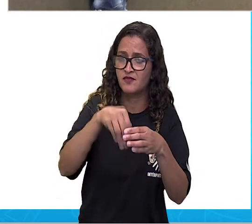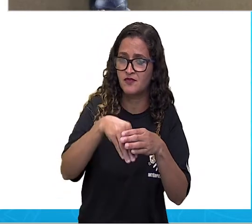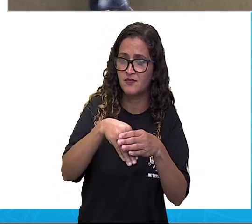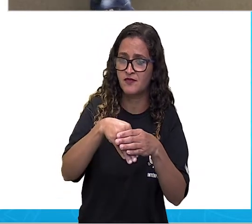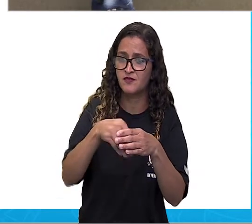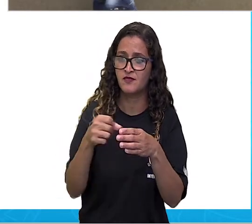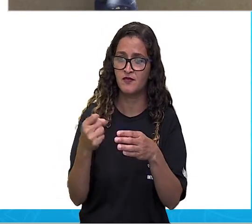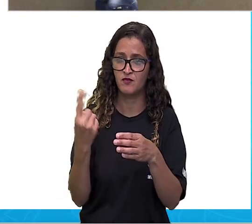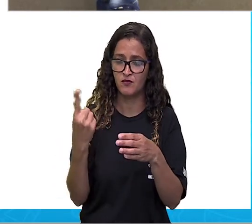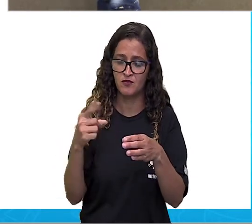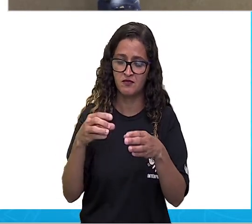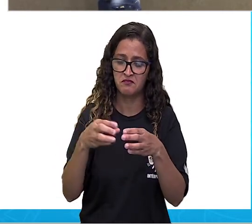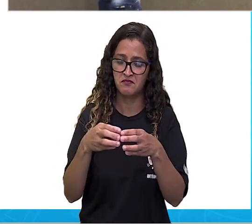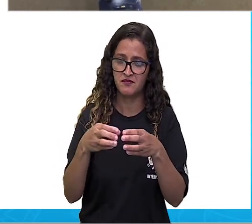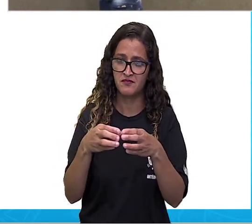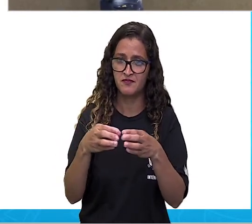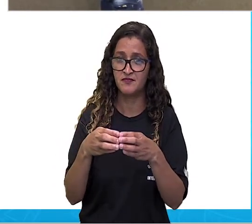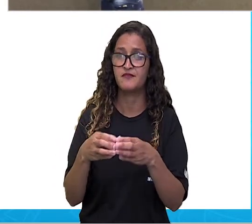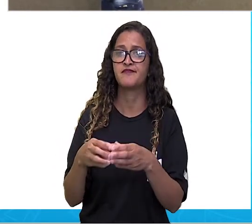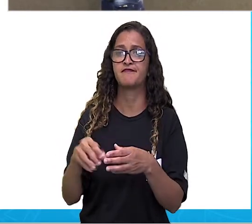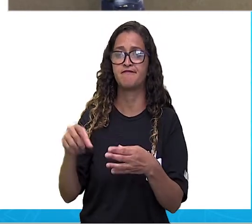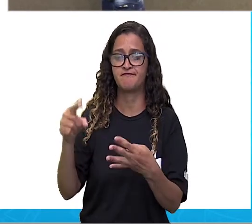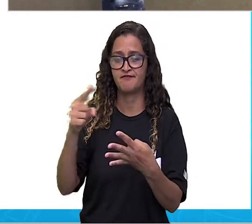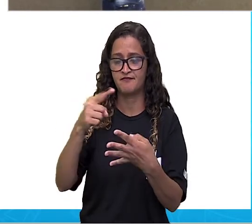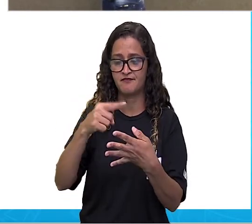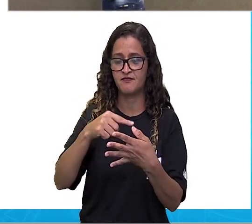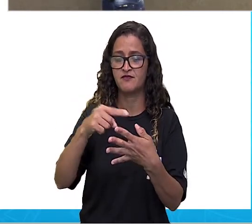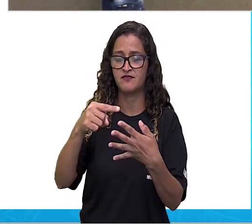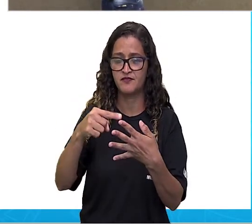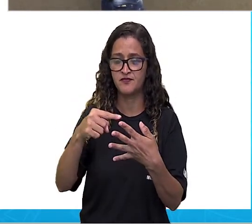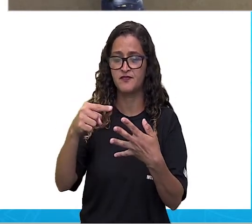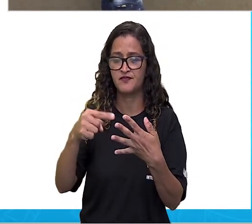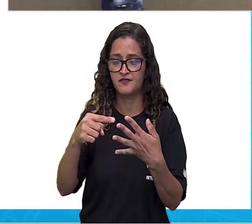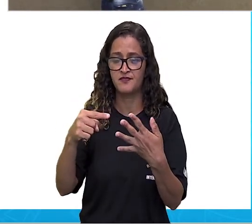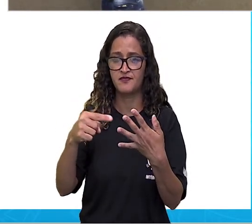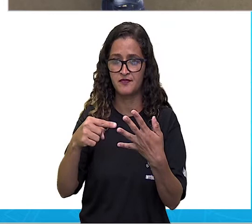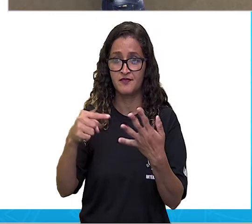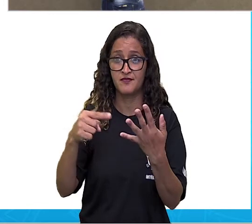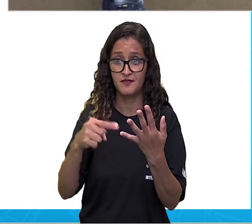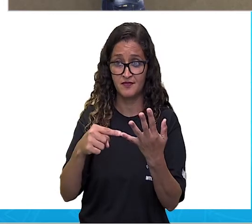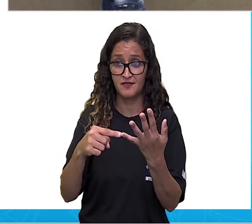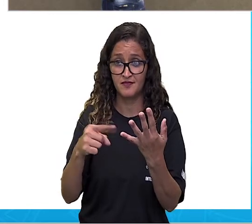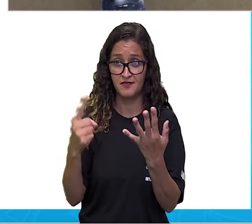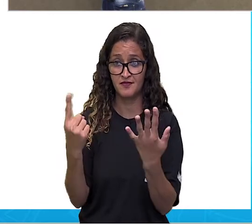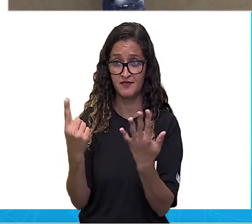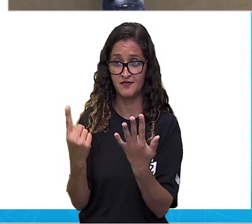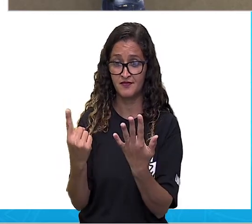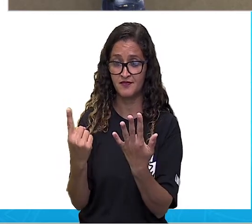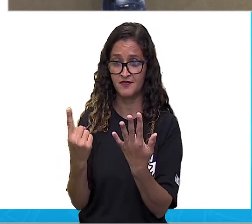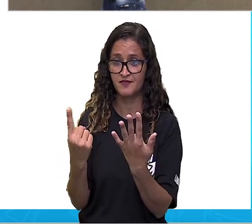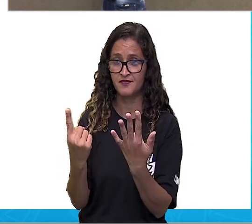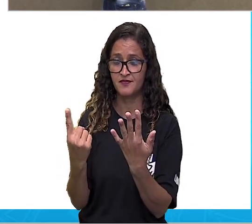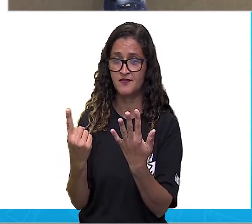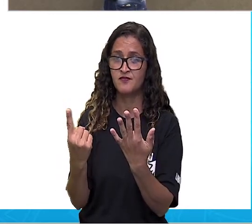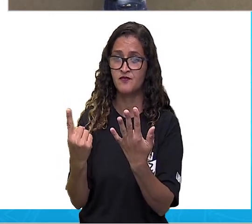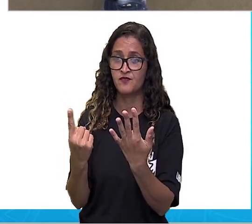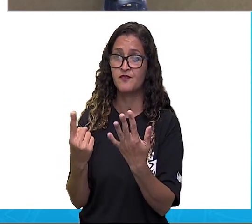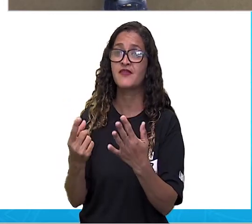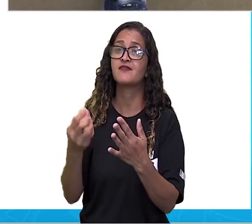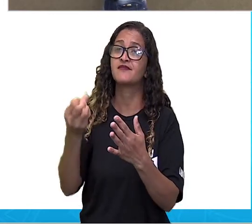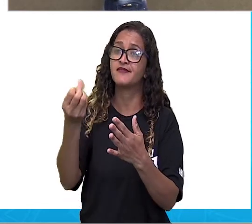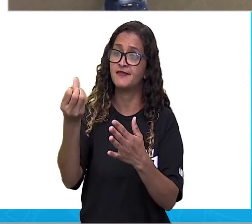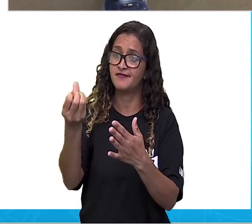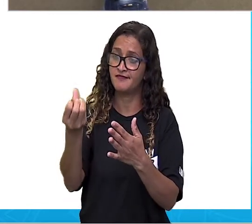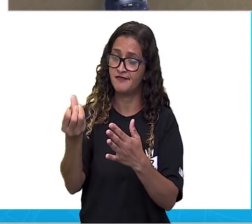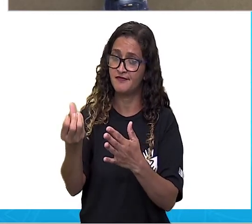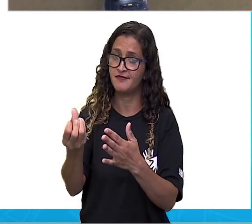formando um grupo? Um, dois, três, quatro, cinco, seis.